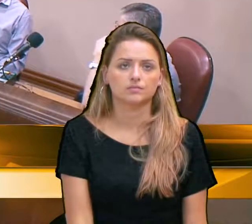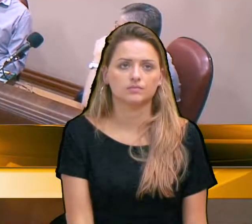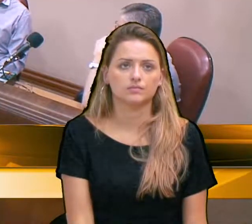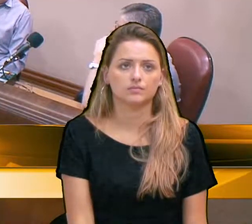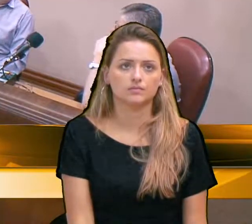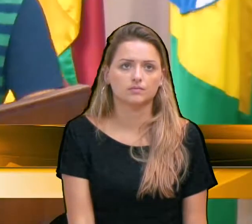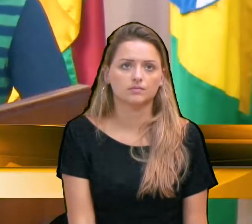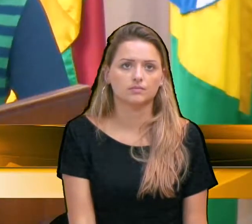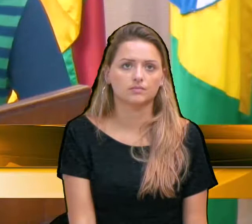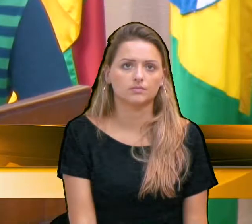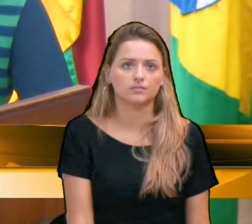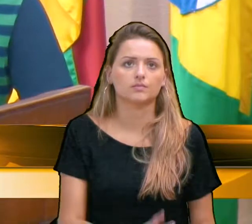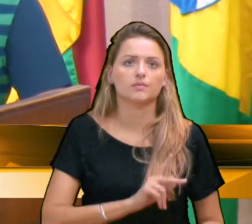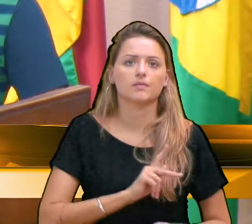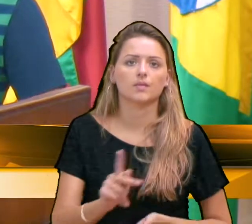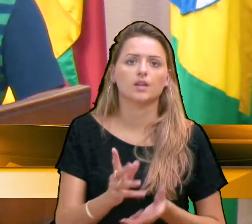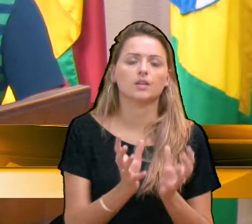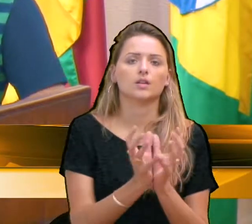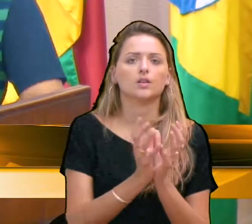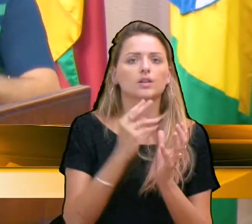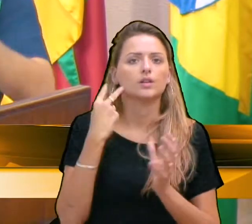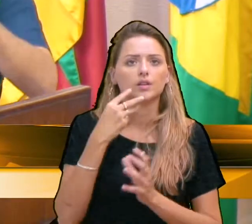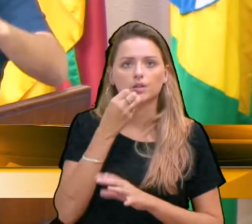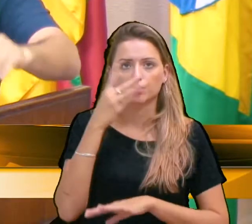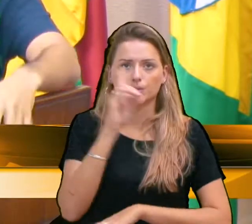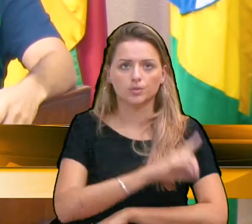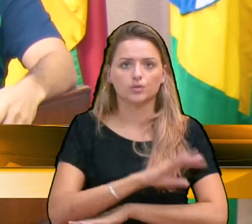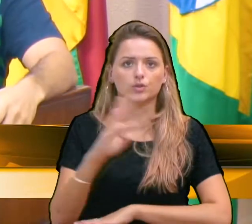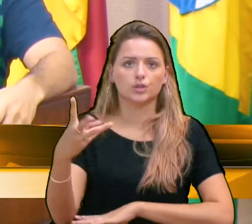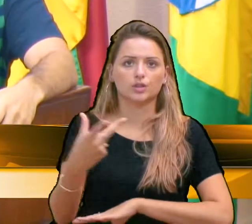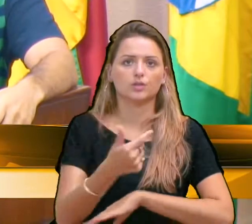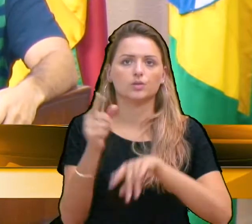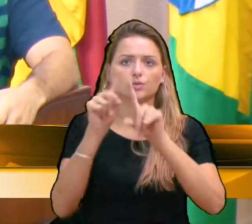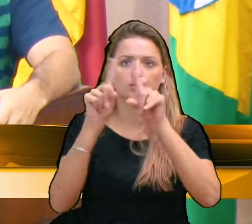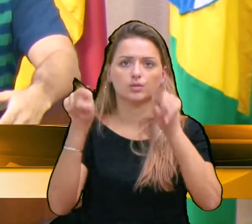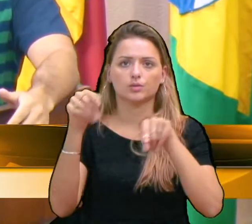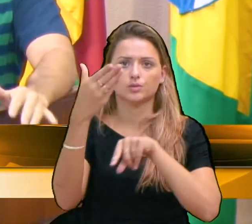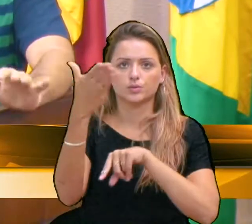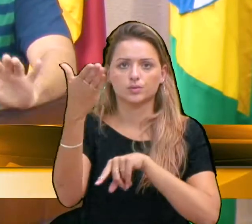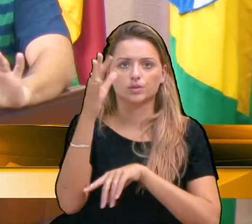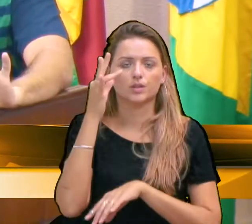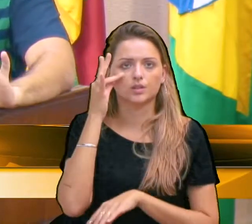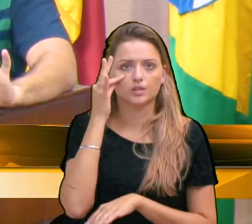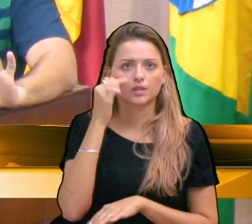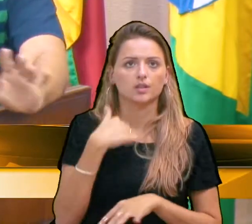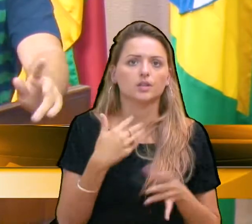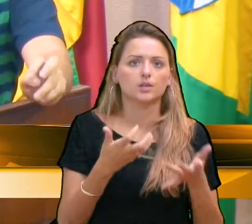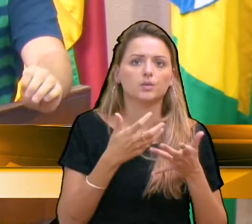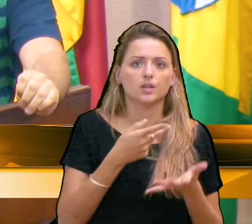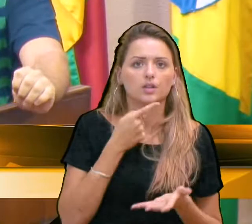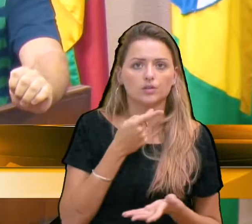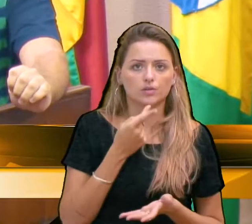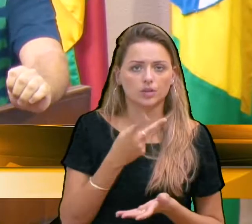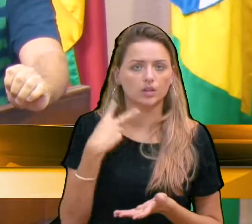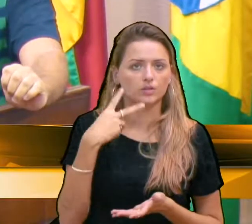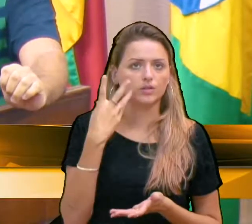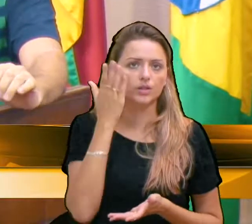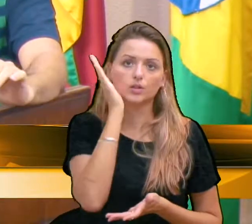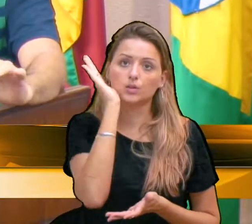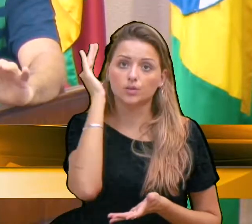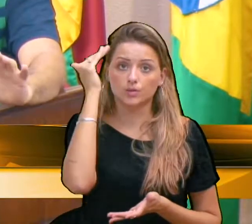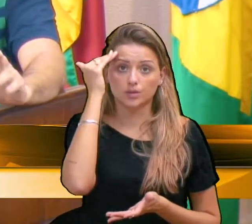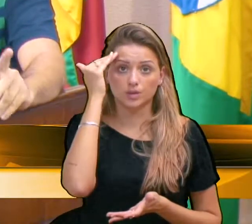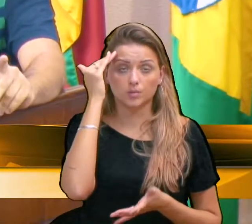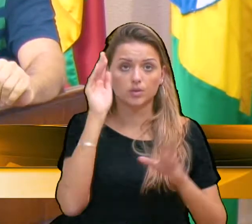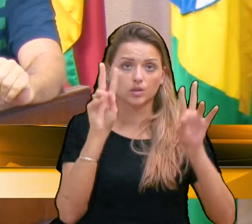Senhor presidente, colegas vereadores, um bom dia a todos e a todas, servidores que estão aqui presentes. Primeiro eu quero falar, vereador Felipe Grêmio Maia,